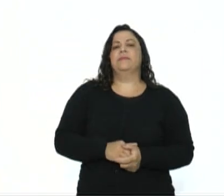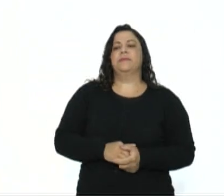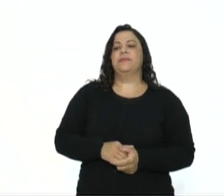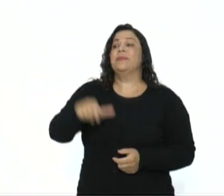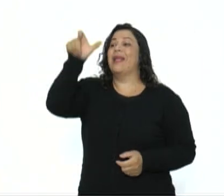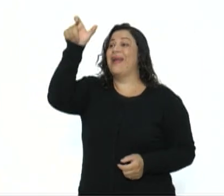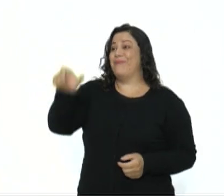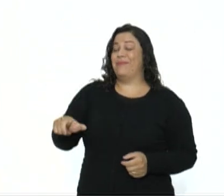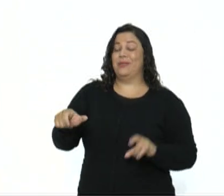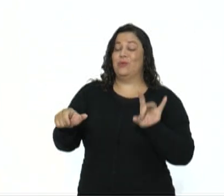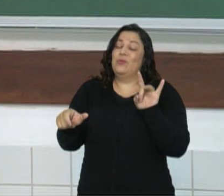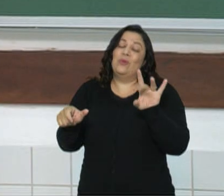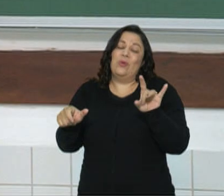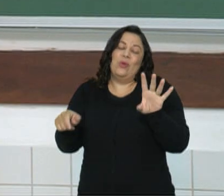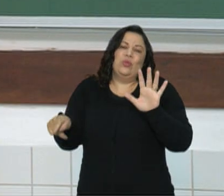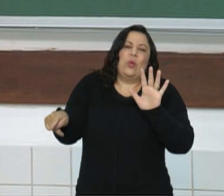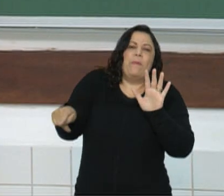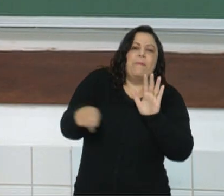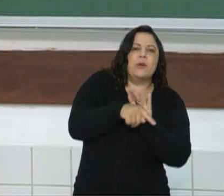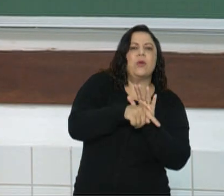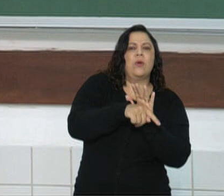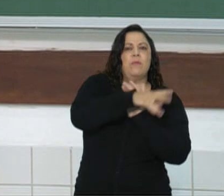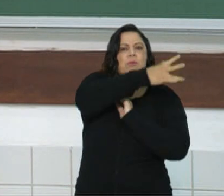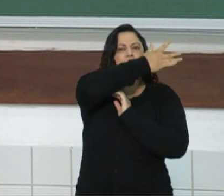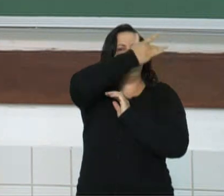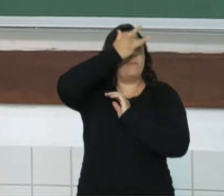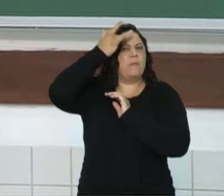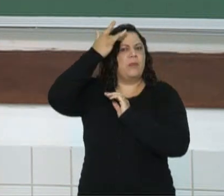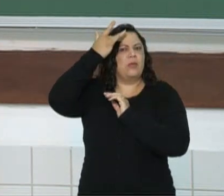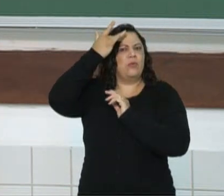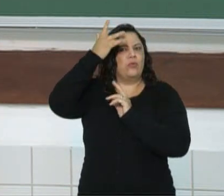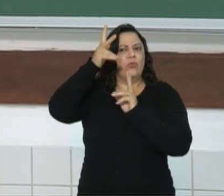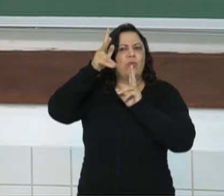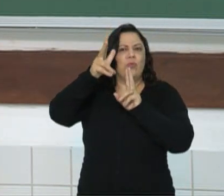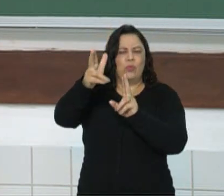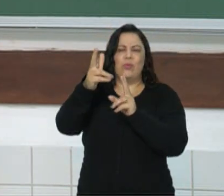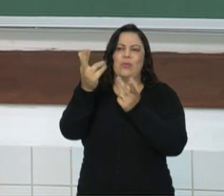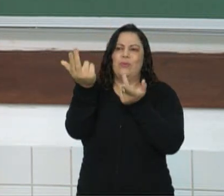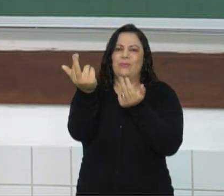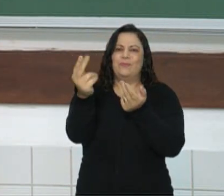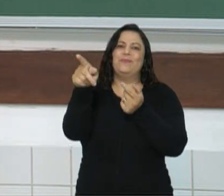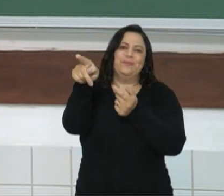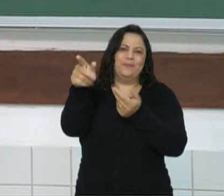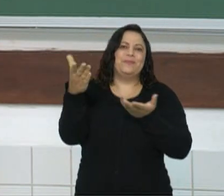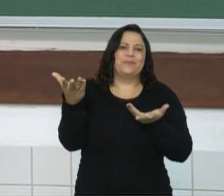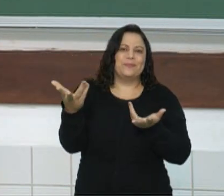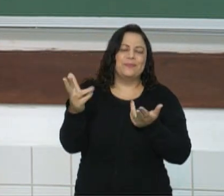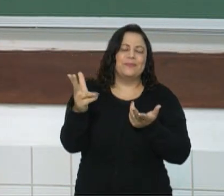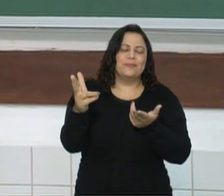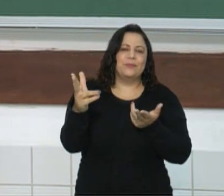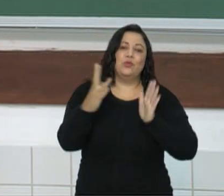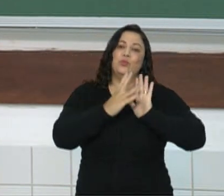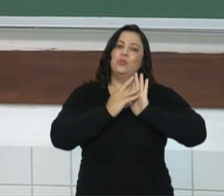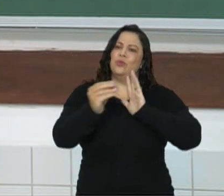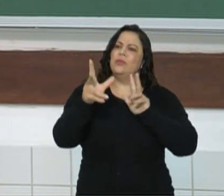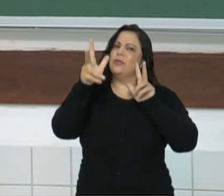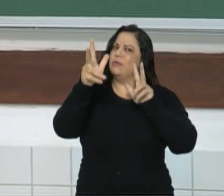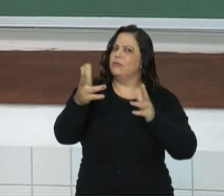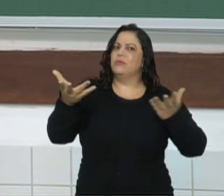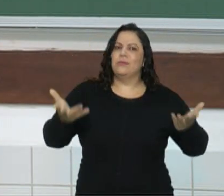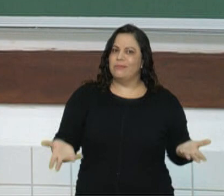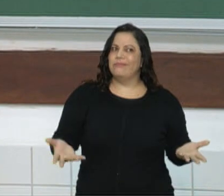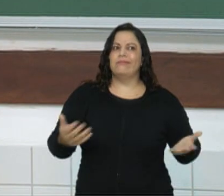ética Ubuntu, então, nós vamos perceber que quando o indivíduo ou a pessoa, né,